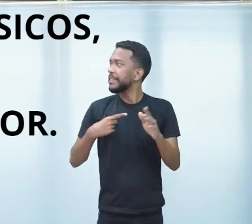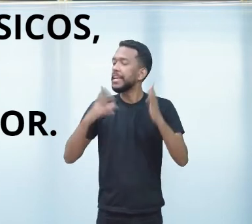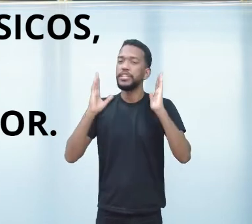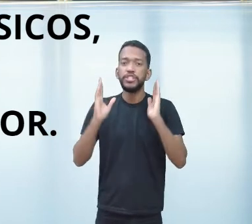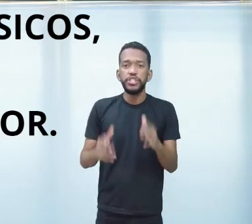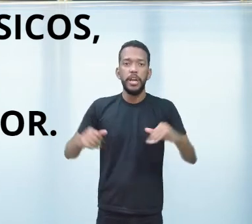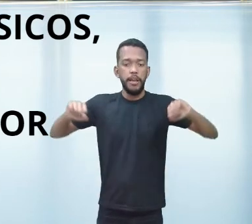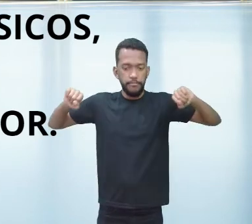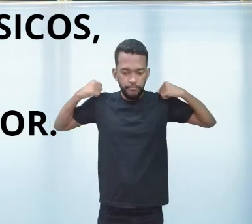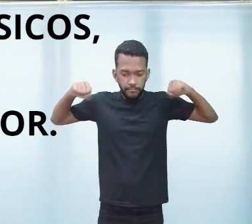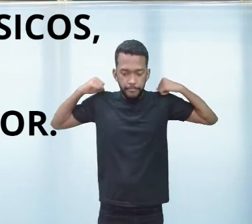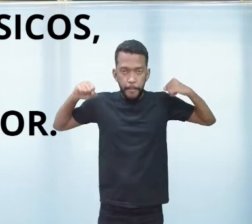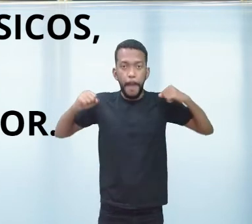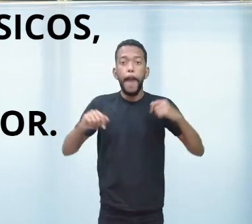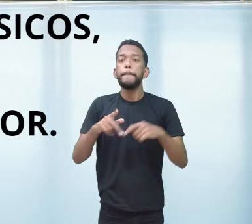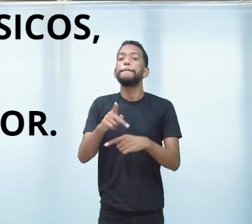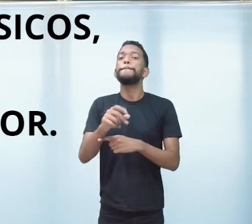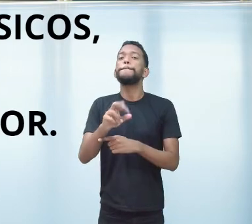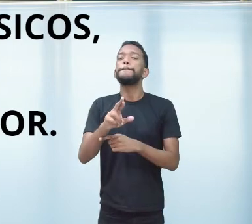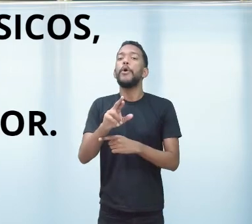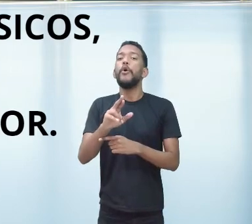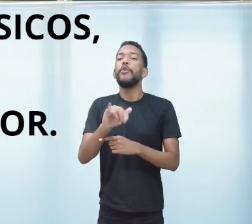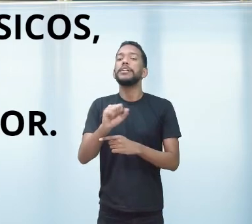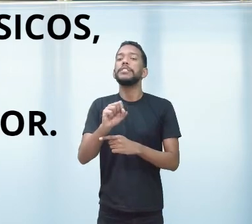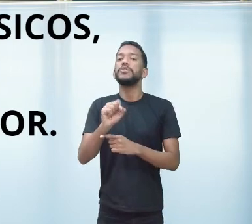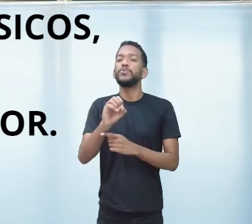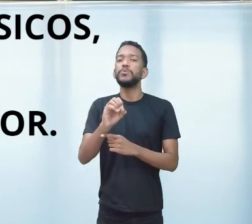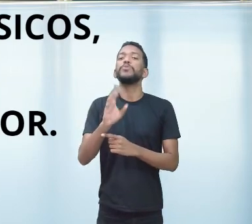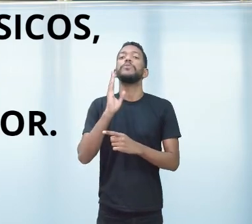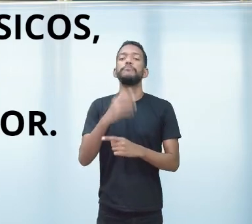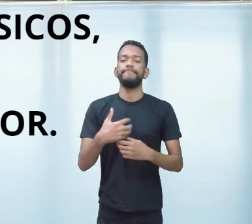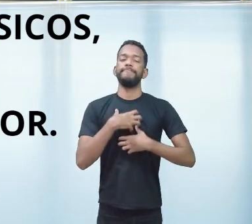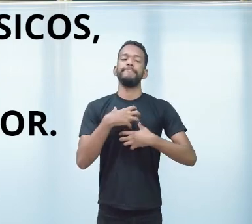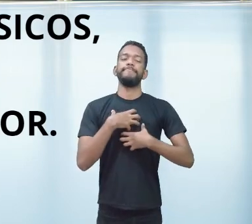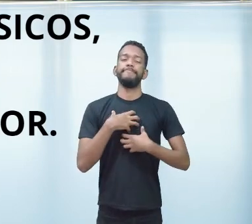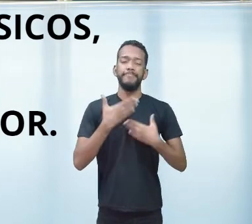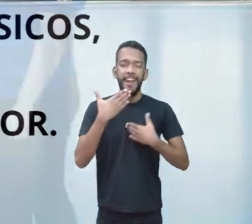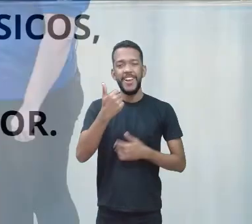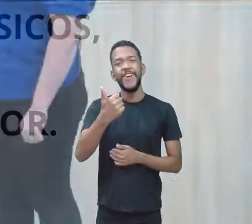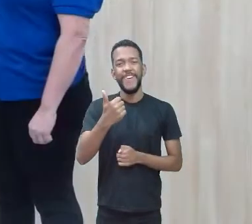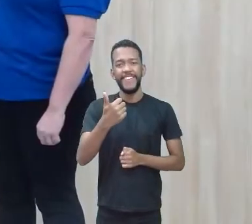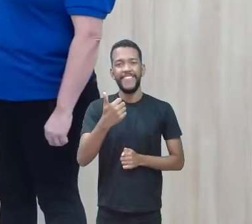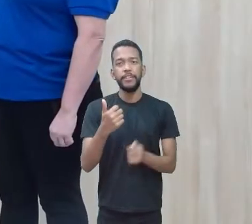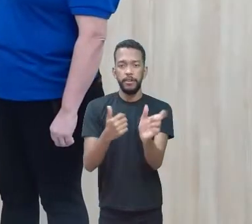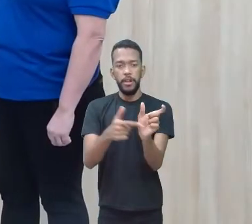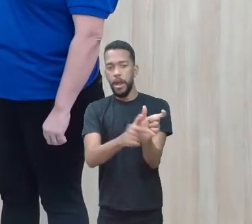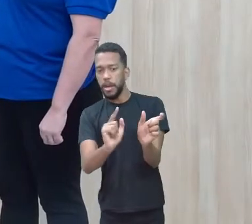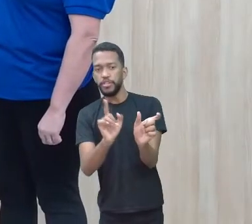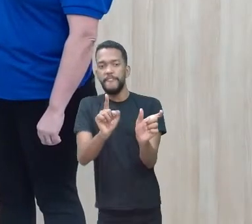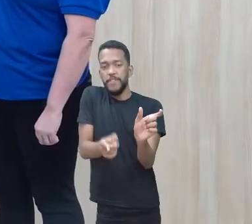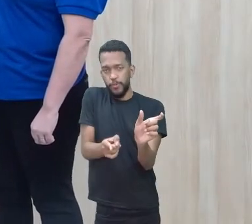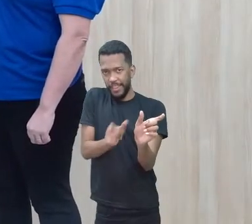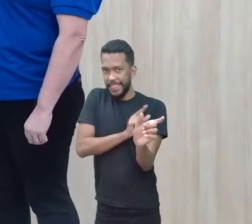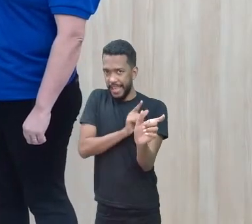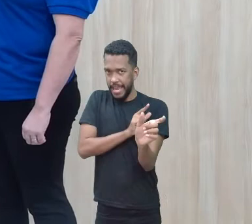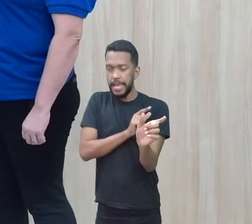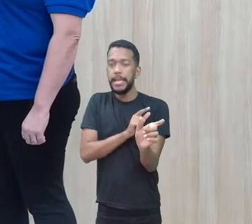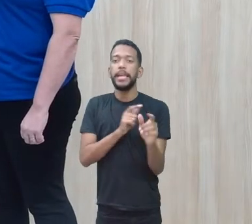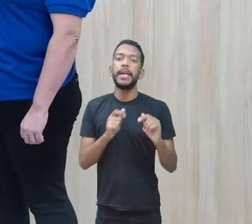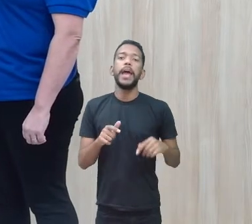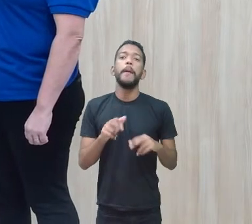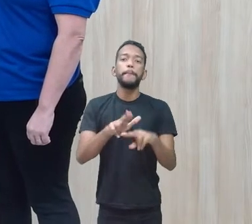exercícios físicos, por isso me senti muito melhor. E aí nós temos aí mais uma